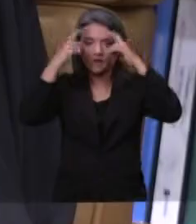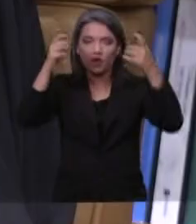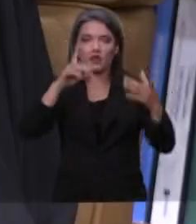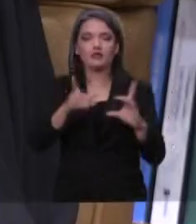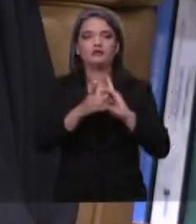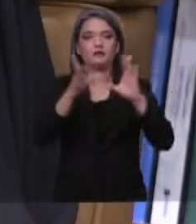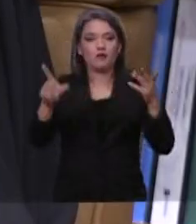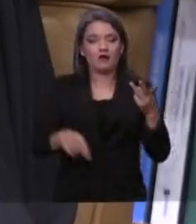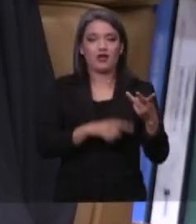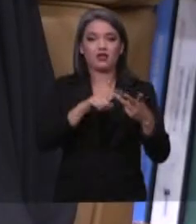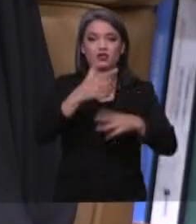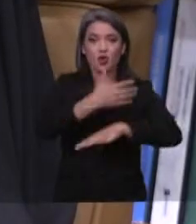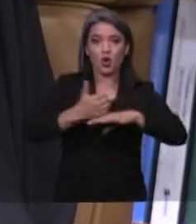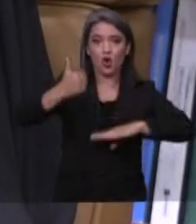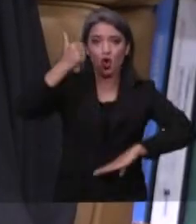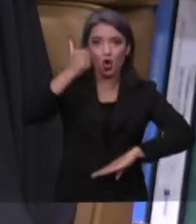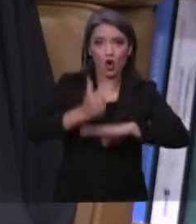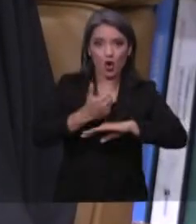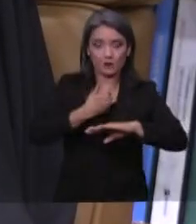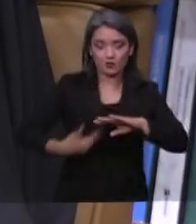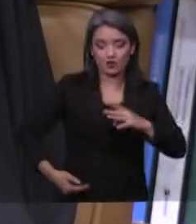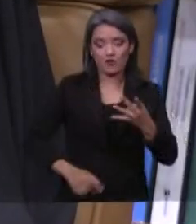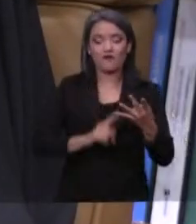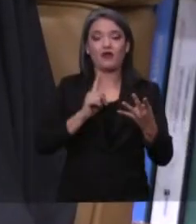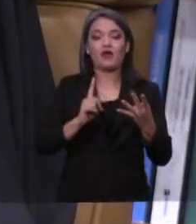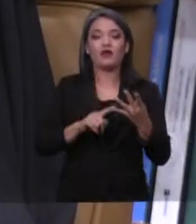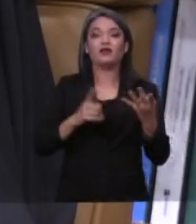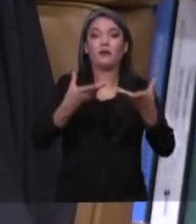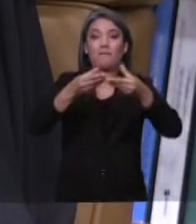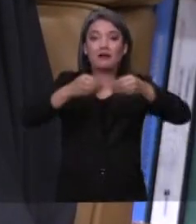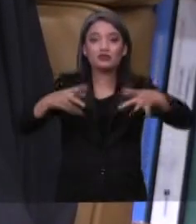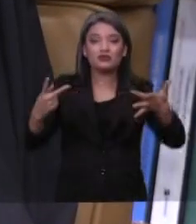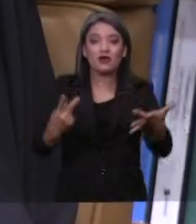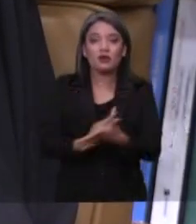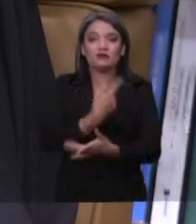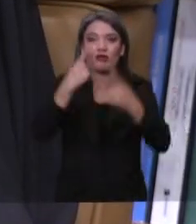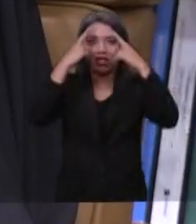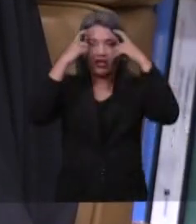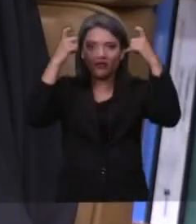de Estado, dano qualificado pela violência e grave ameaça,